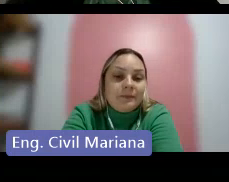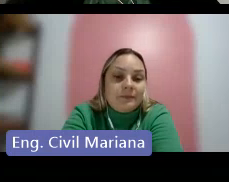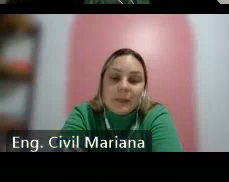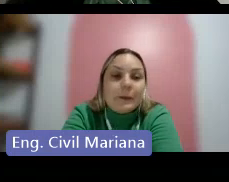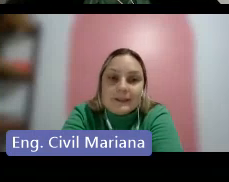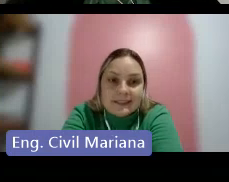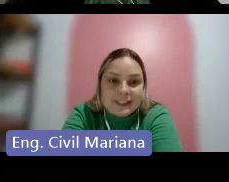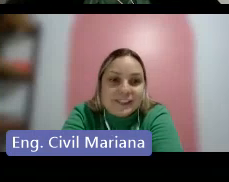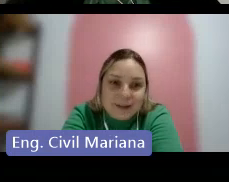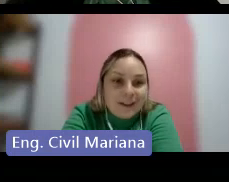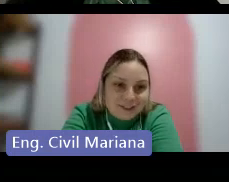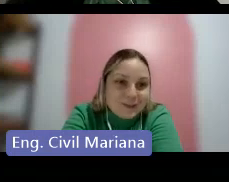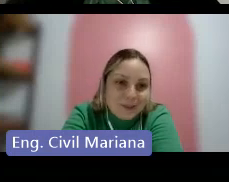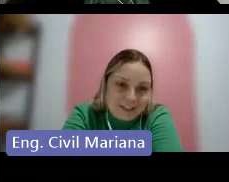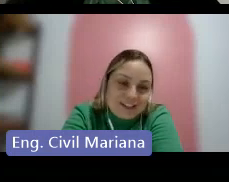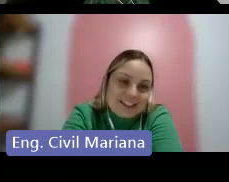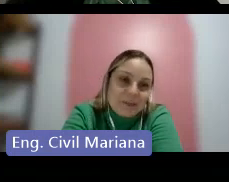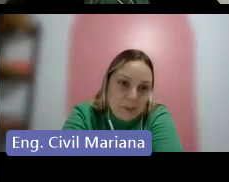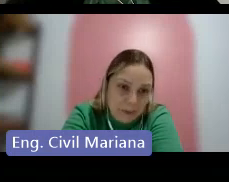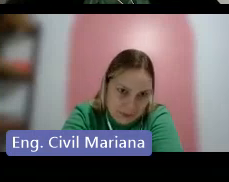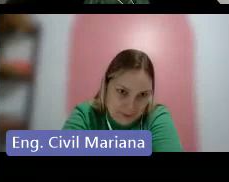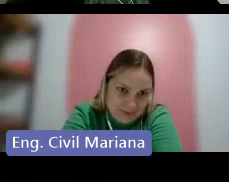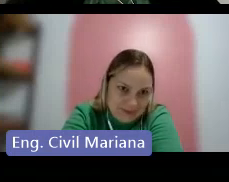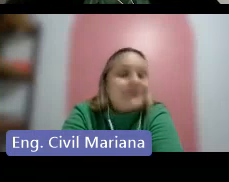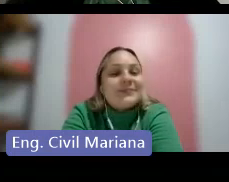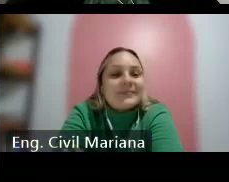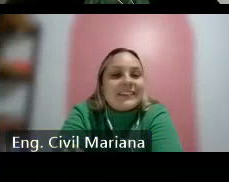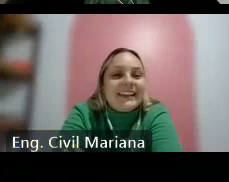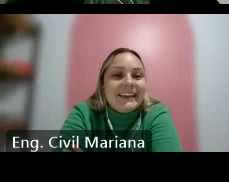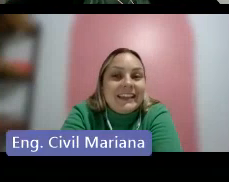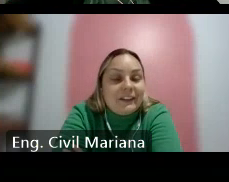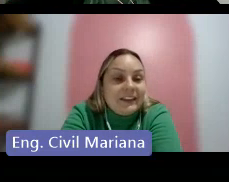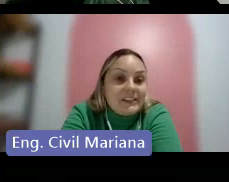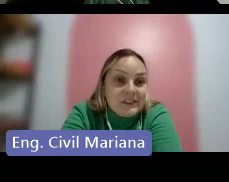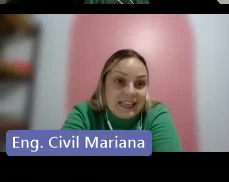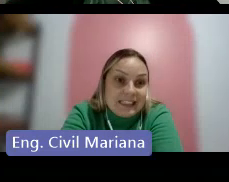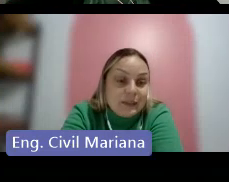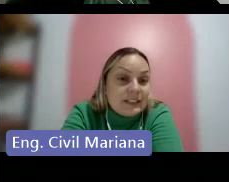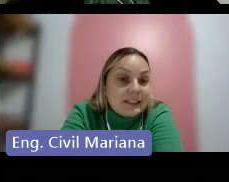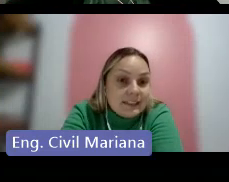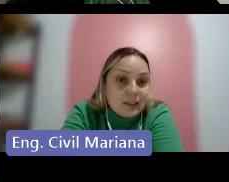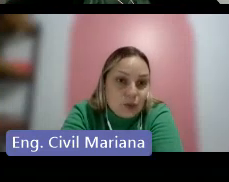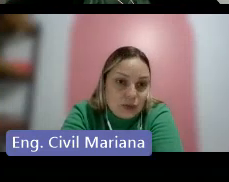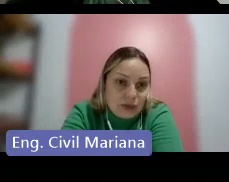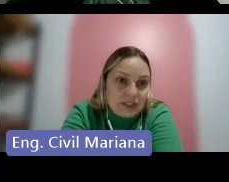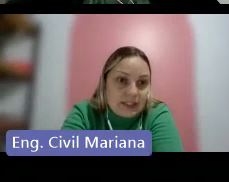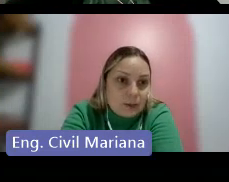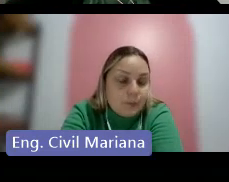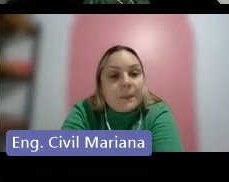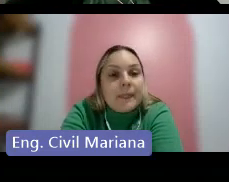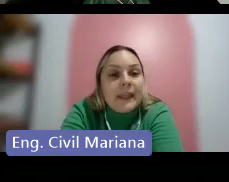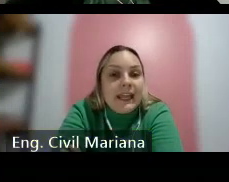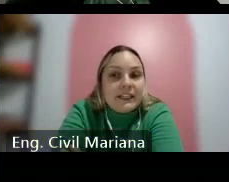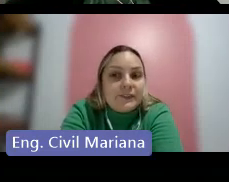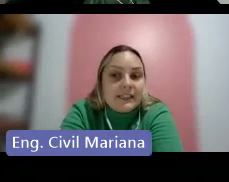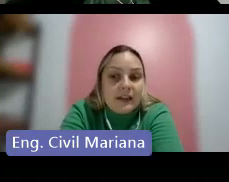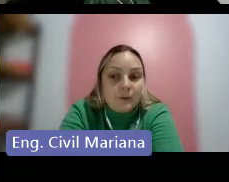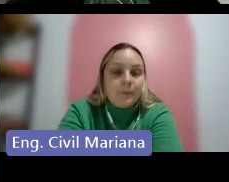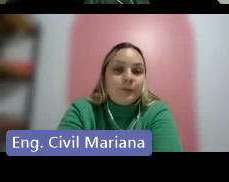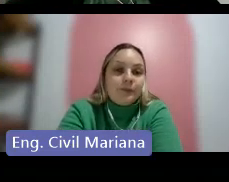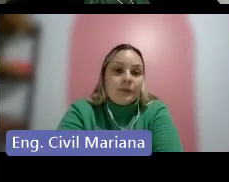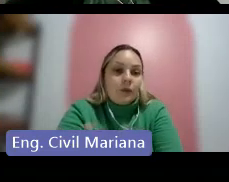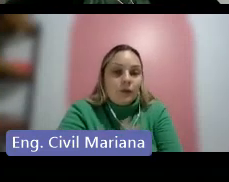proprietário depois de 5 anos que o prédio já está pronto. E o que acontece? Durante a construção,